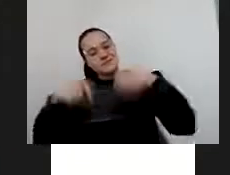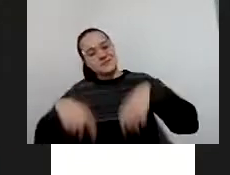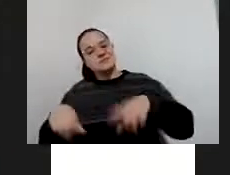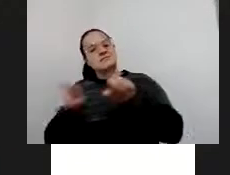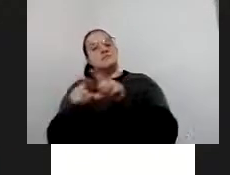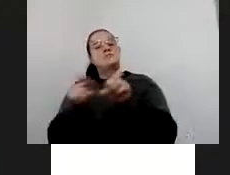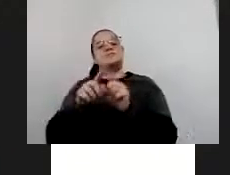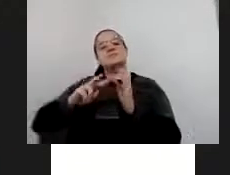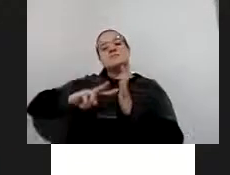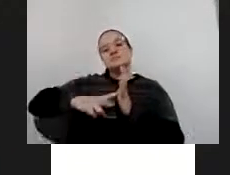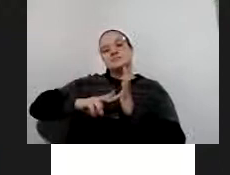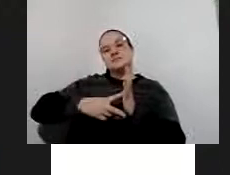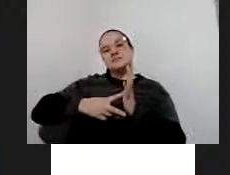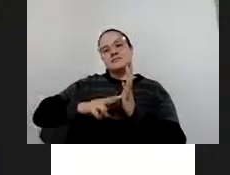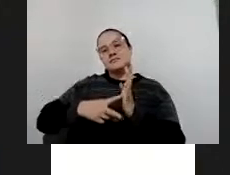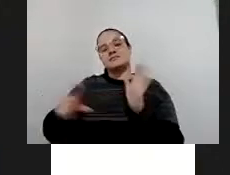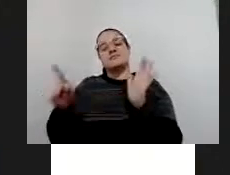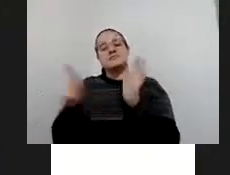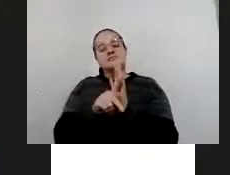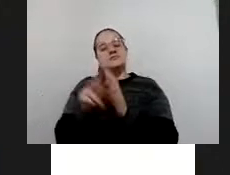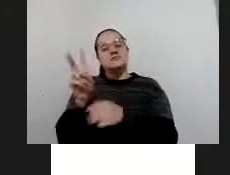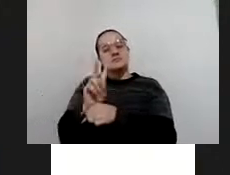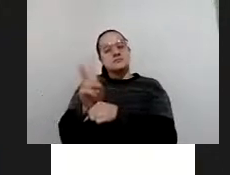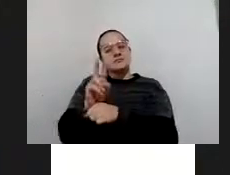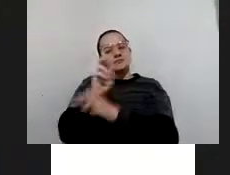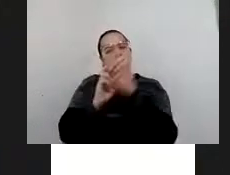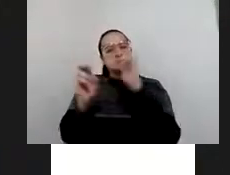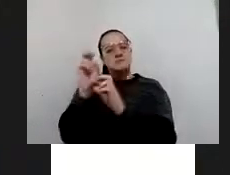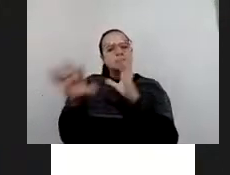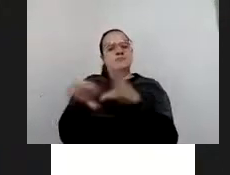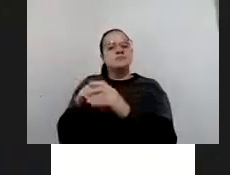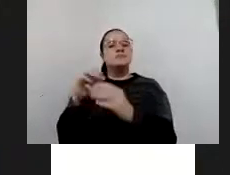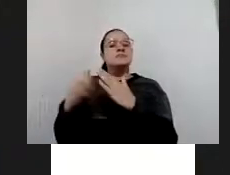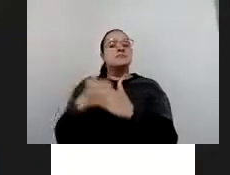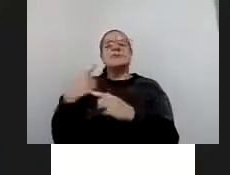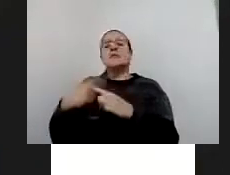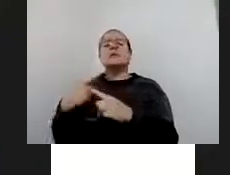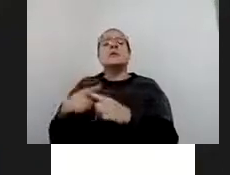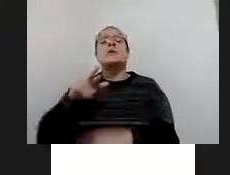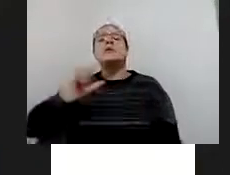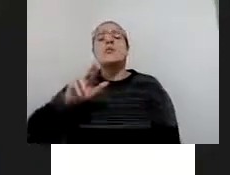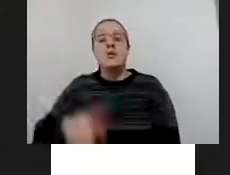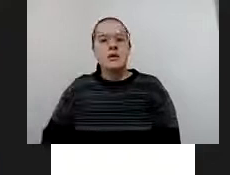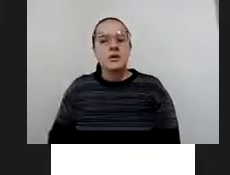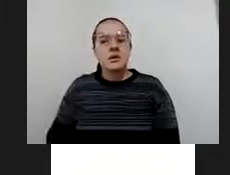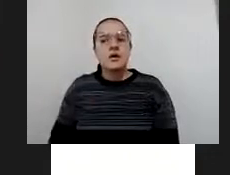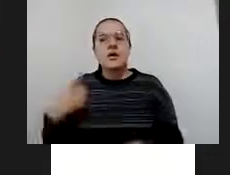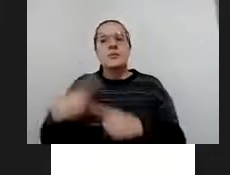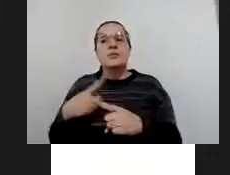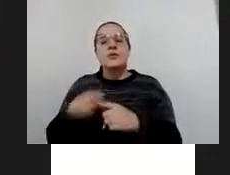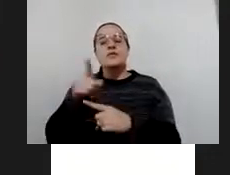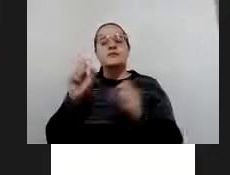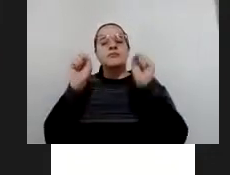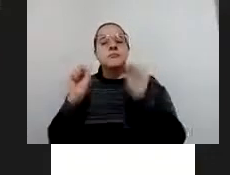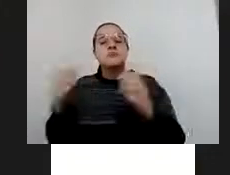um elemento fiscalizador dentro da empresa. Por que não está sendo cumprido? Por que isso não pode fazer parte, inclusive, das nossas convenções